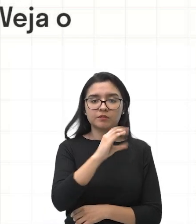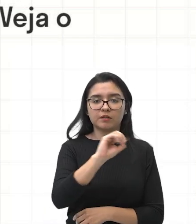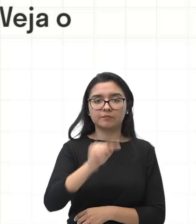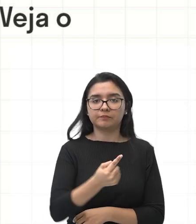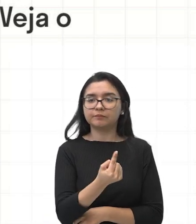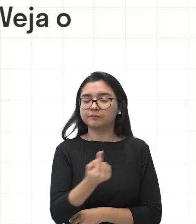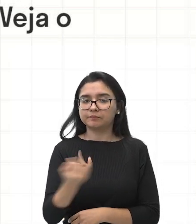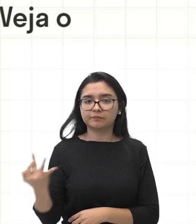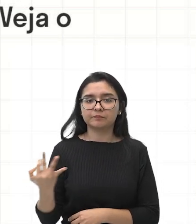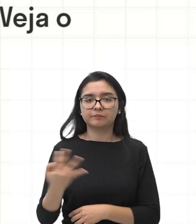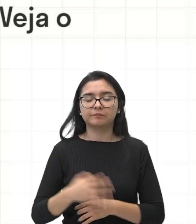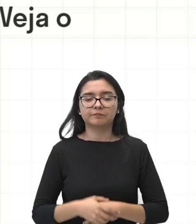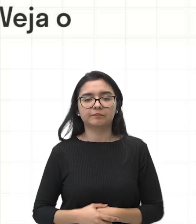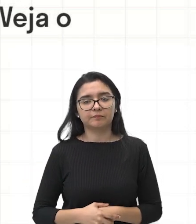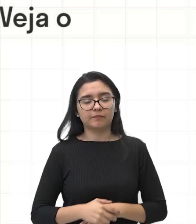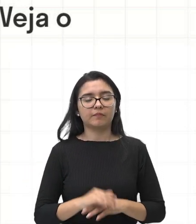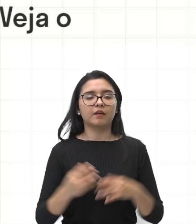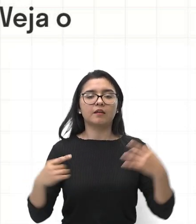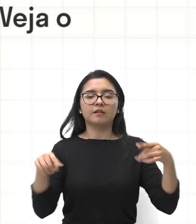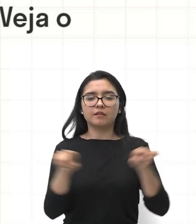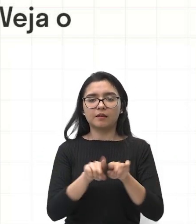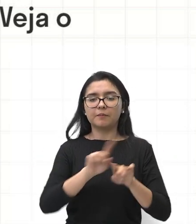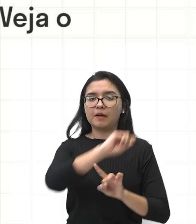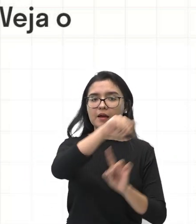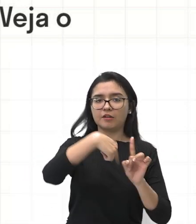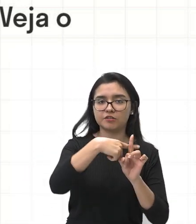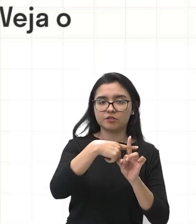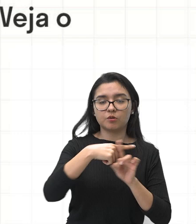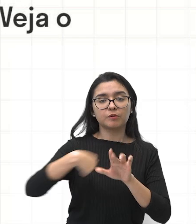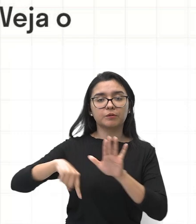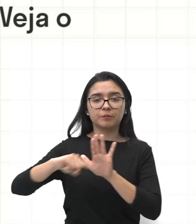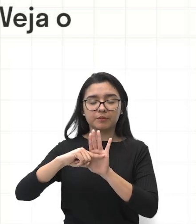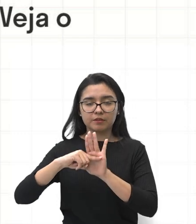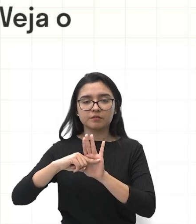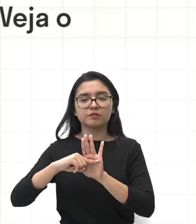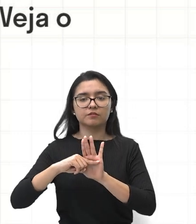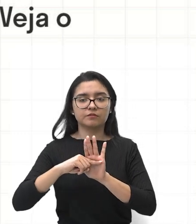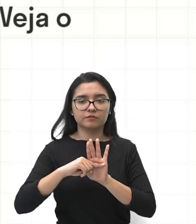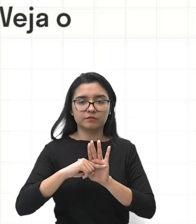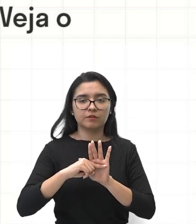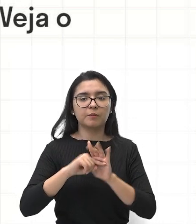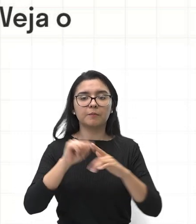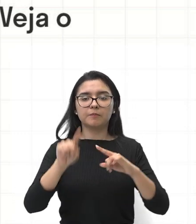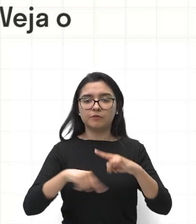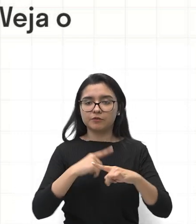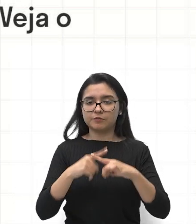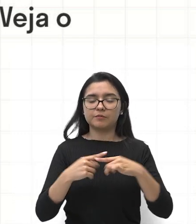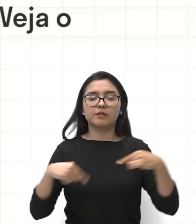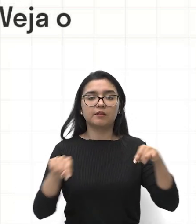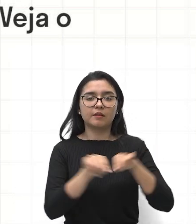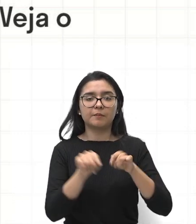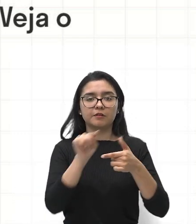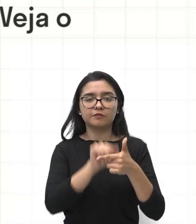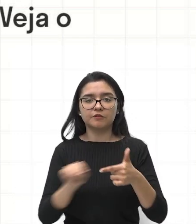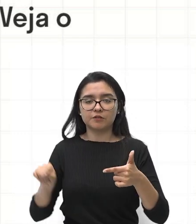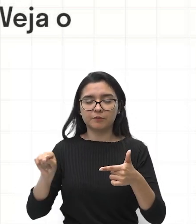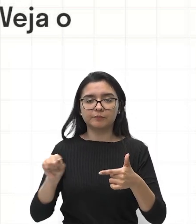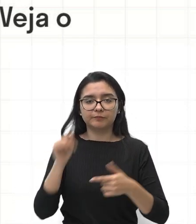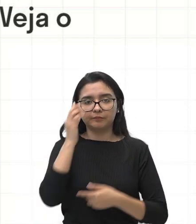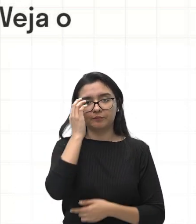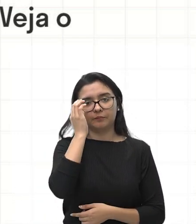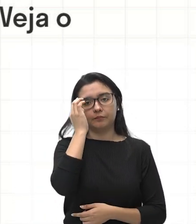Tá legal? Tratamos aí de adição, de subtração, de multiplicação e também de